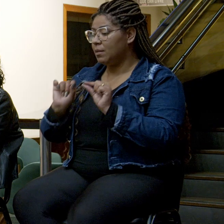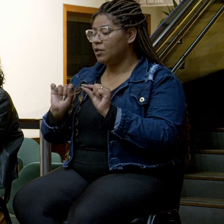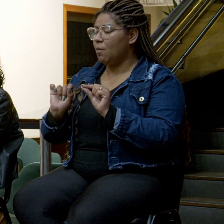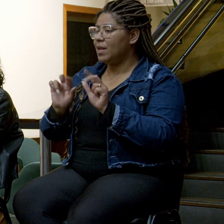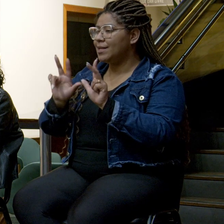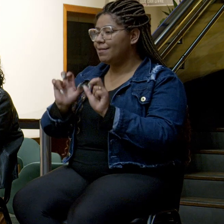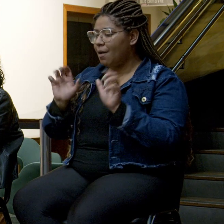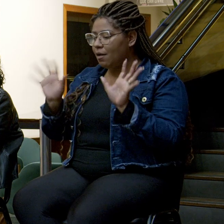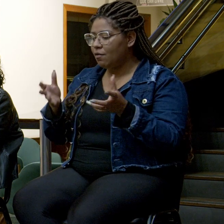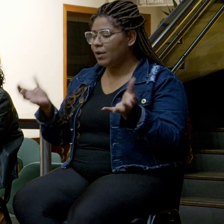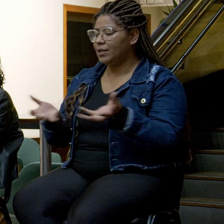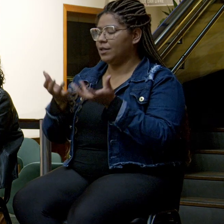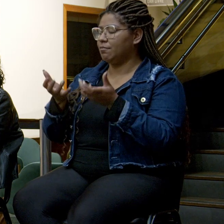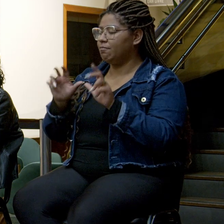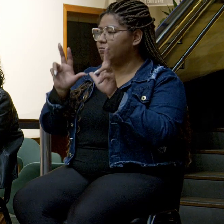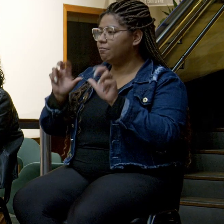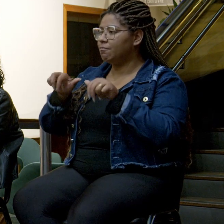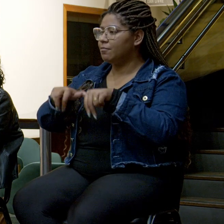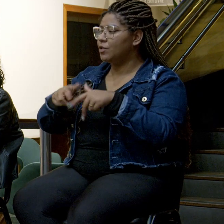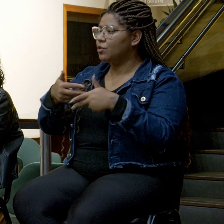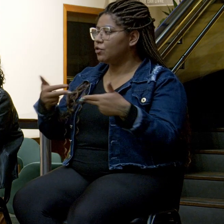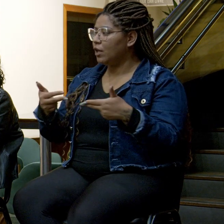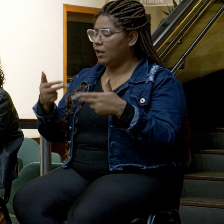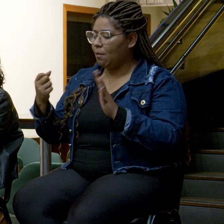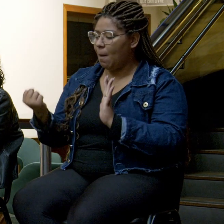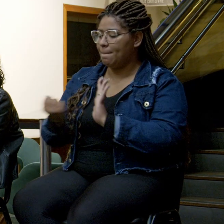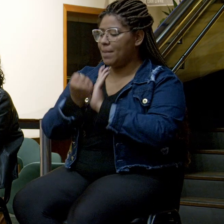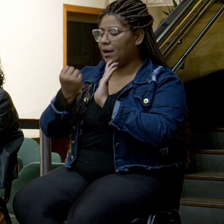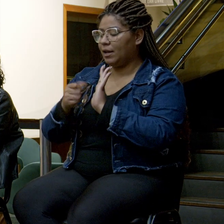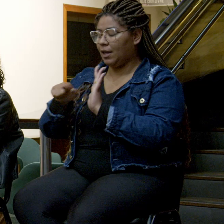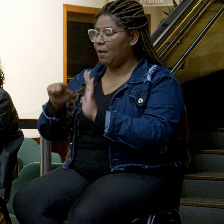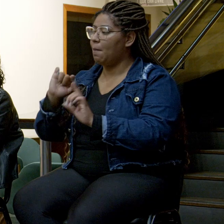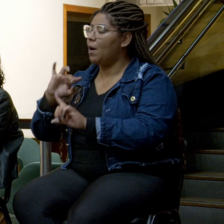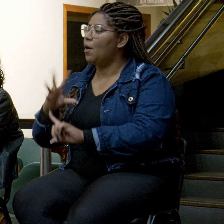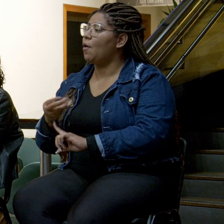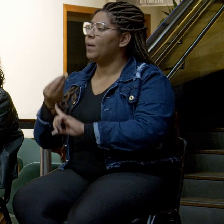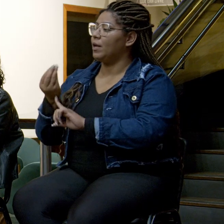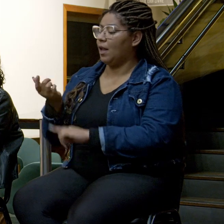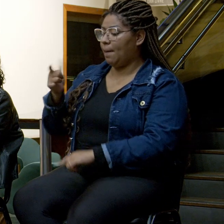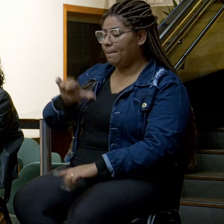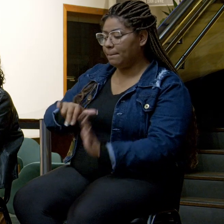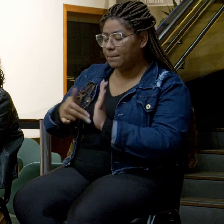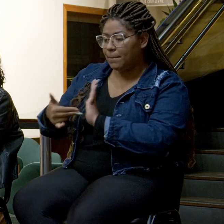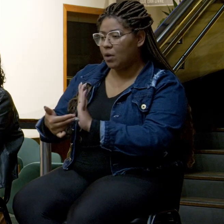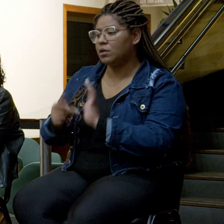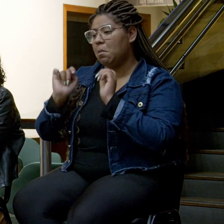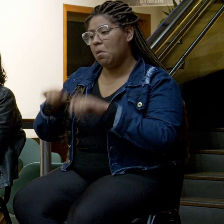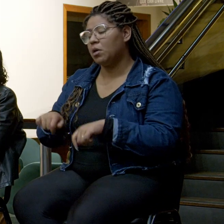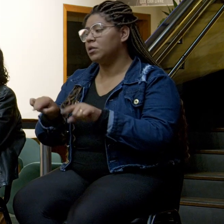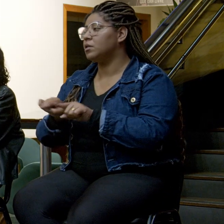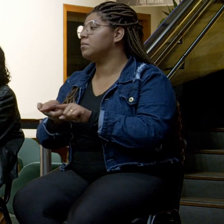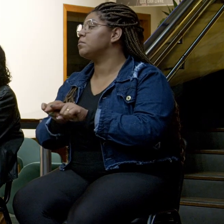Mariana está trazendo, tá, a gente mora tão marcado, não é? Que são as obras em que ela aciona, de alguma maneira, seja